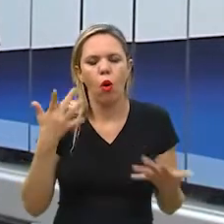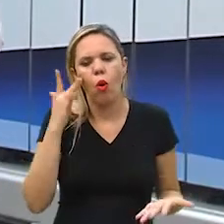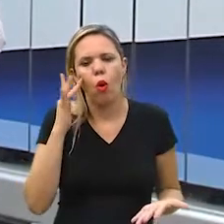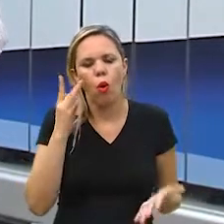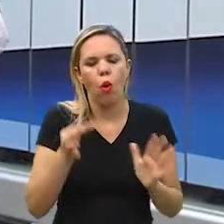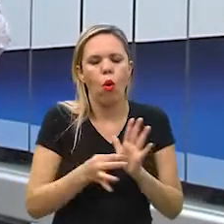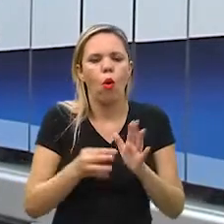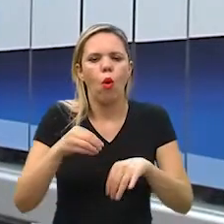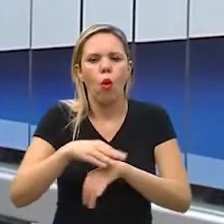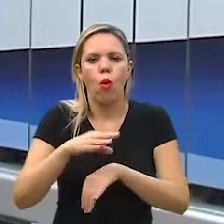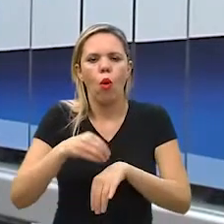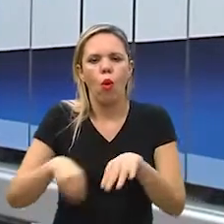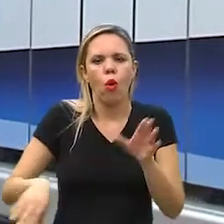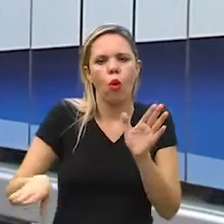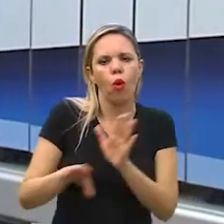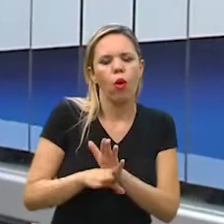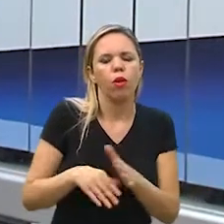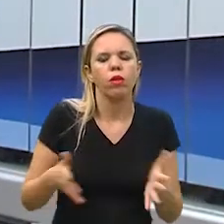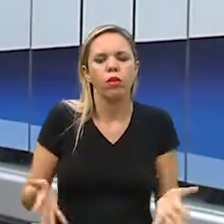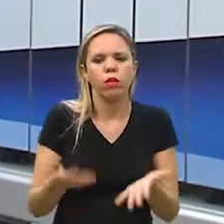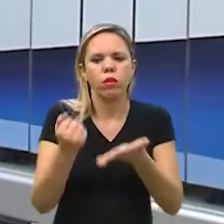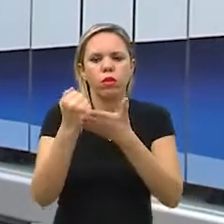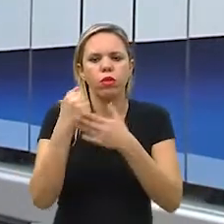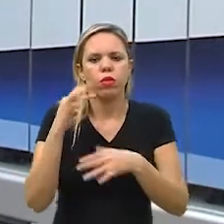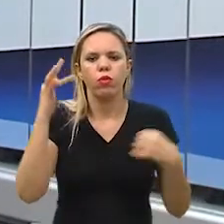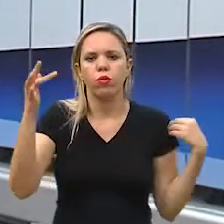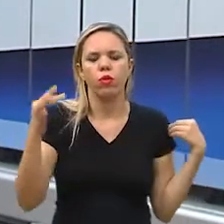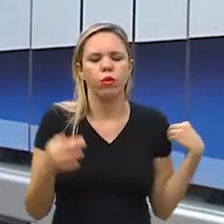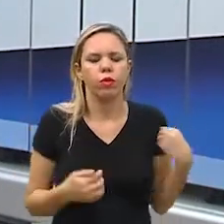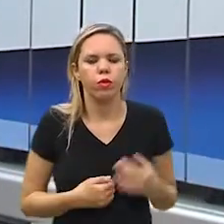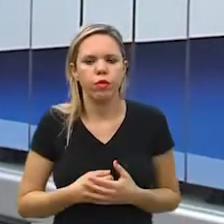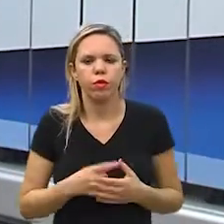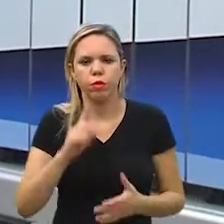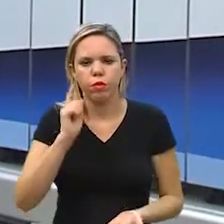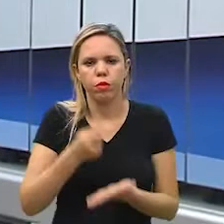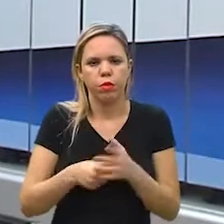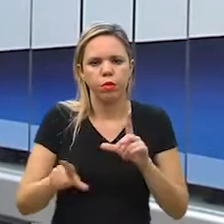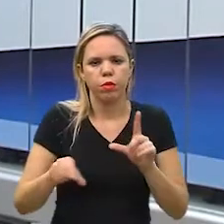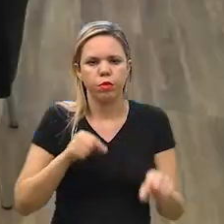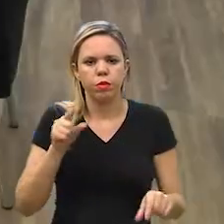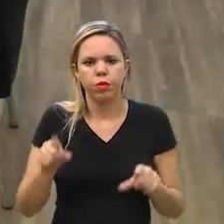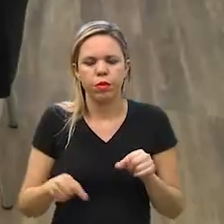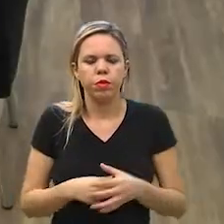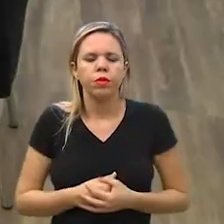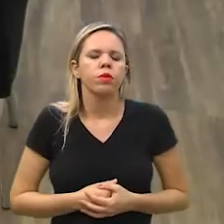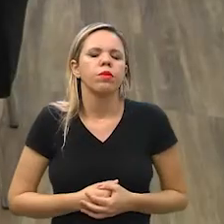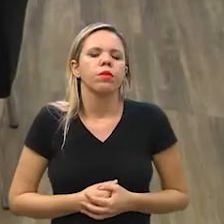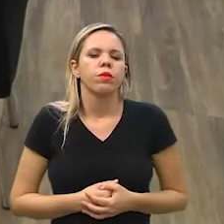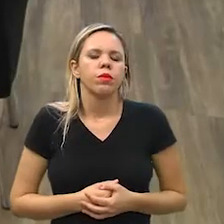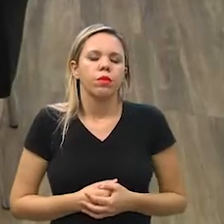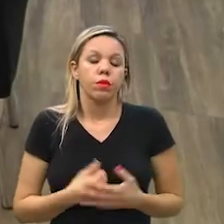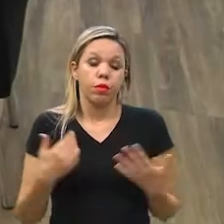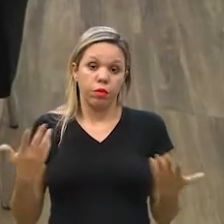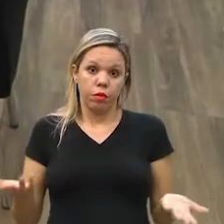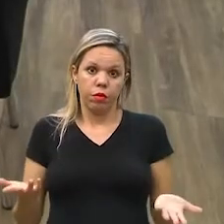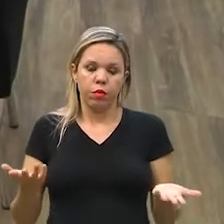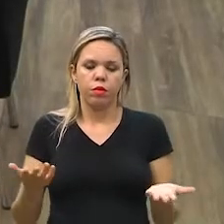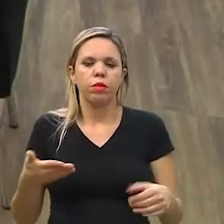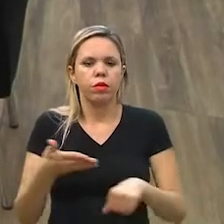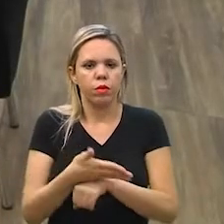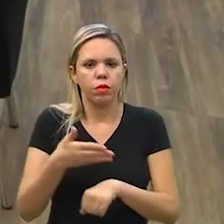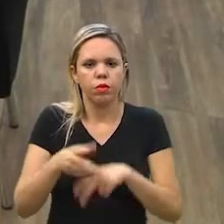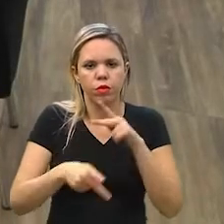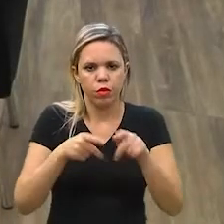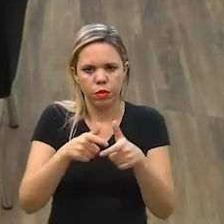as sugestões elas acabam influenciando em futuras decisões? Então, a participação